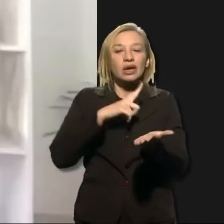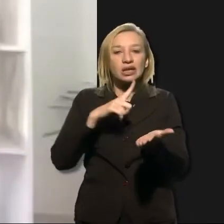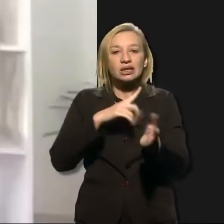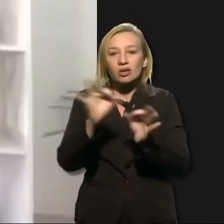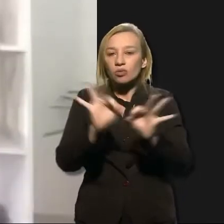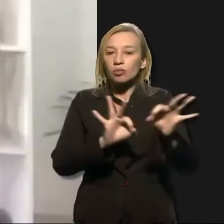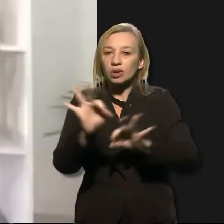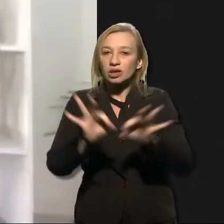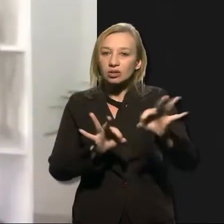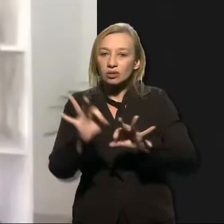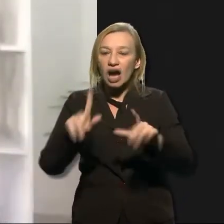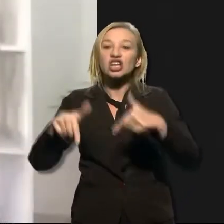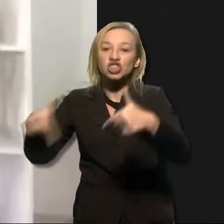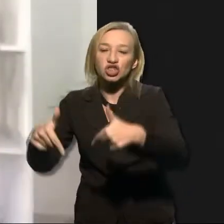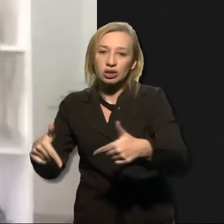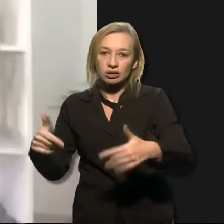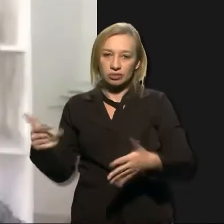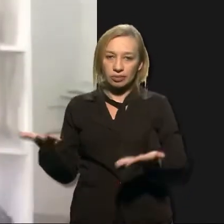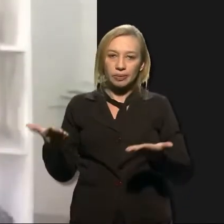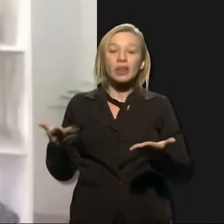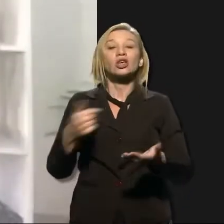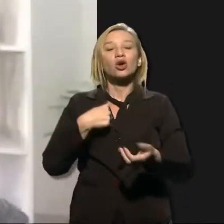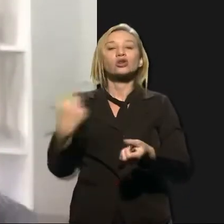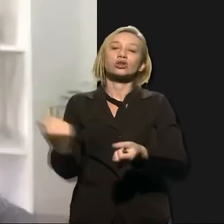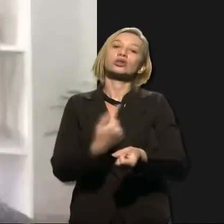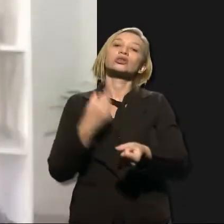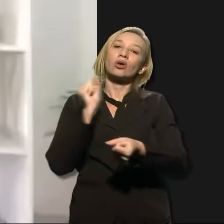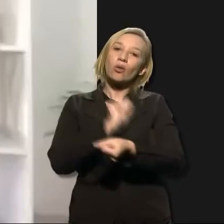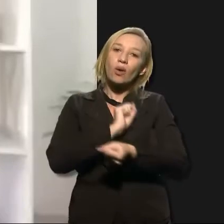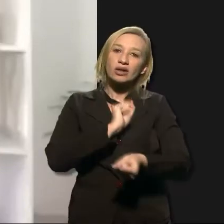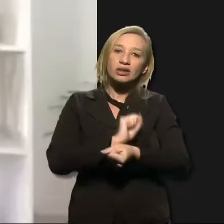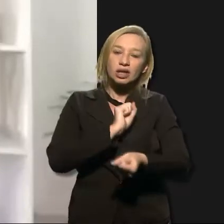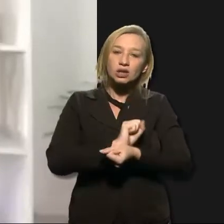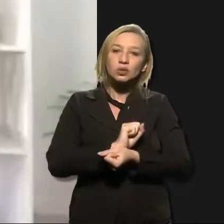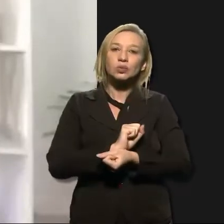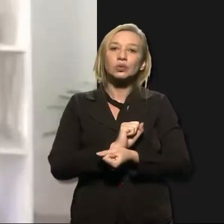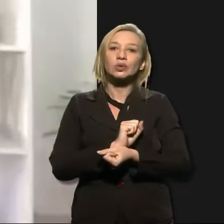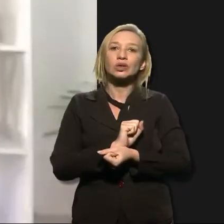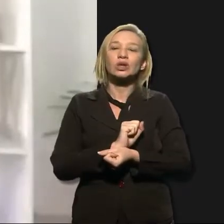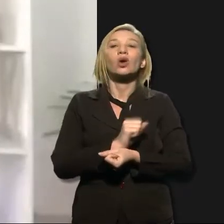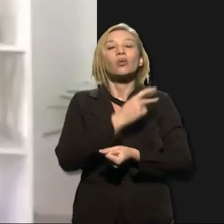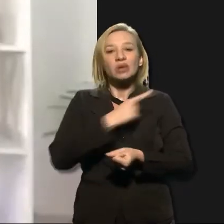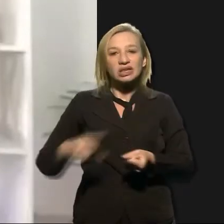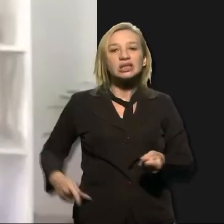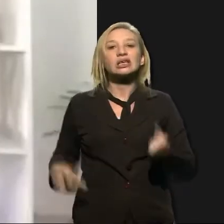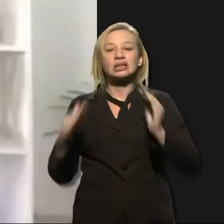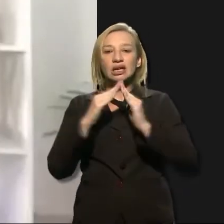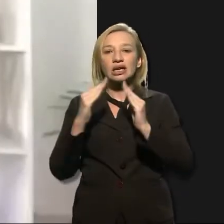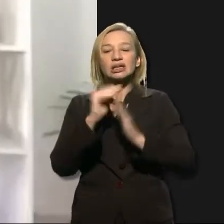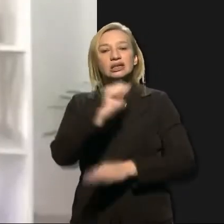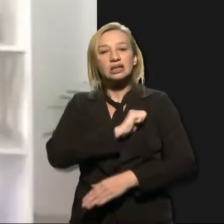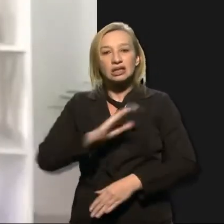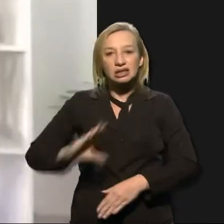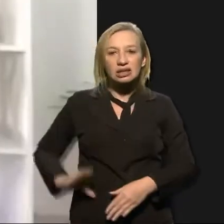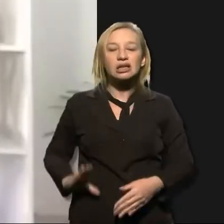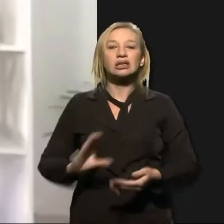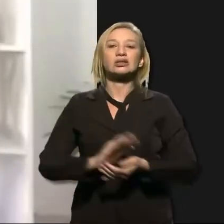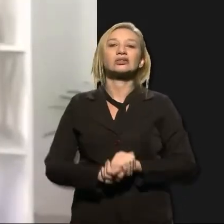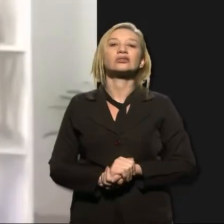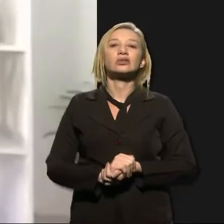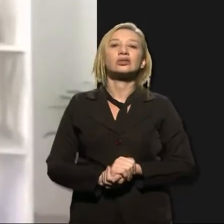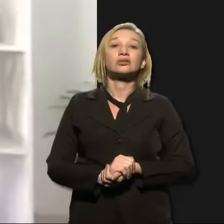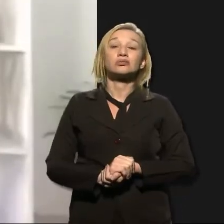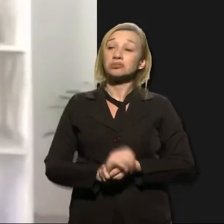um recurso inicial para que esse plano saia do papel. Então, a gente está aguardando e